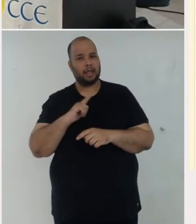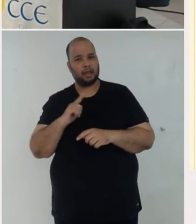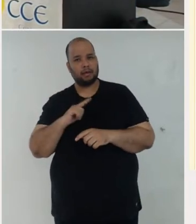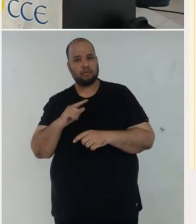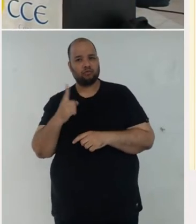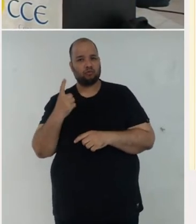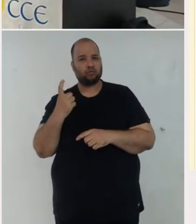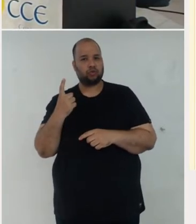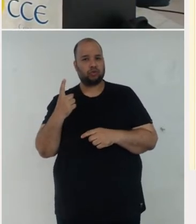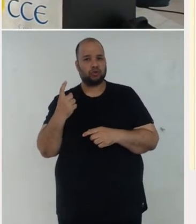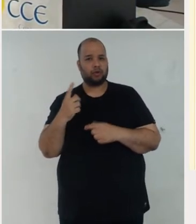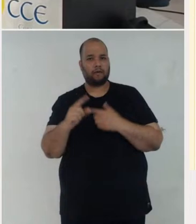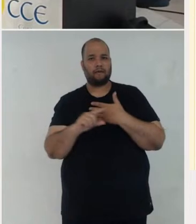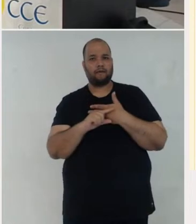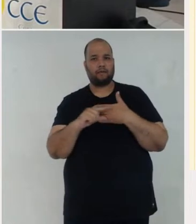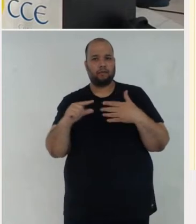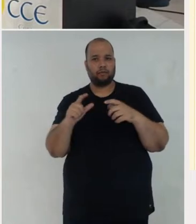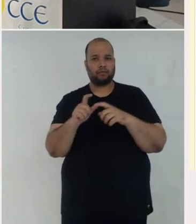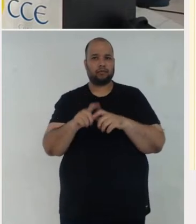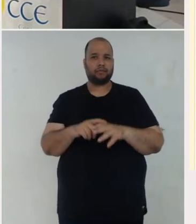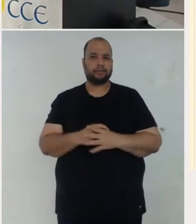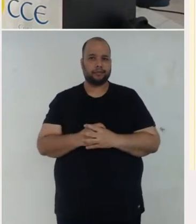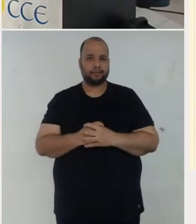verbete. Tá?